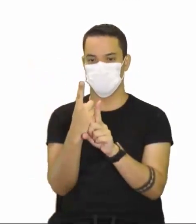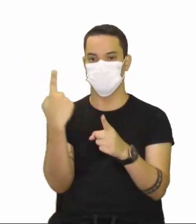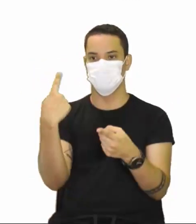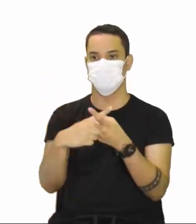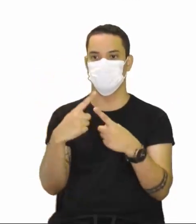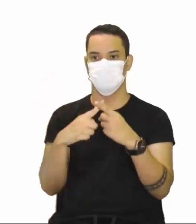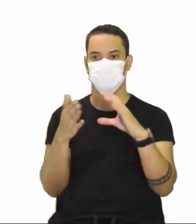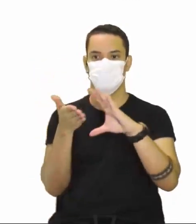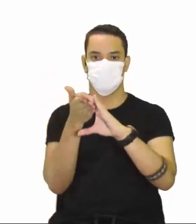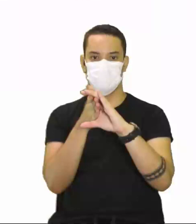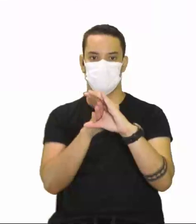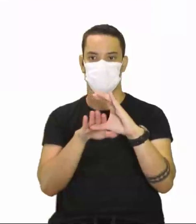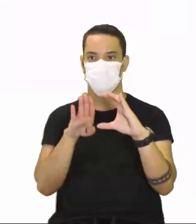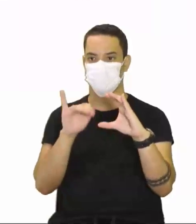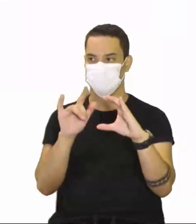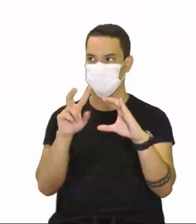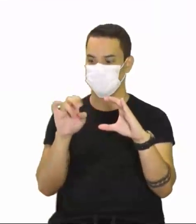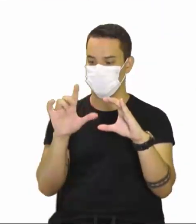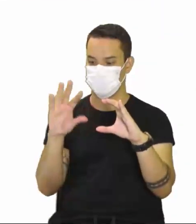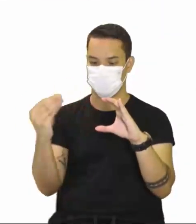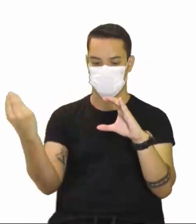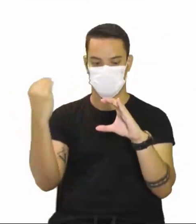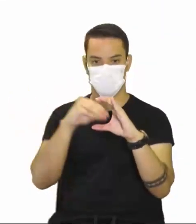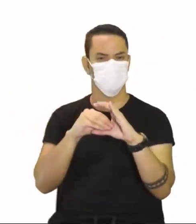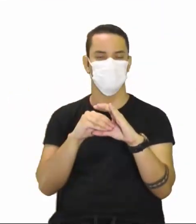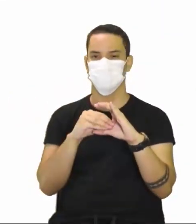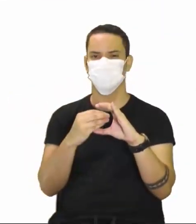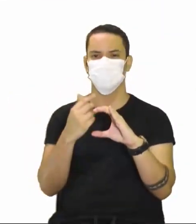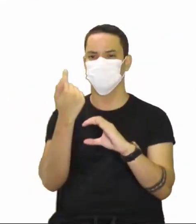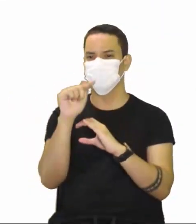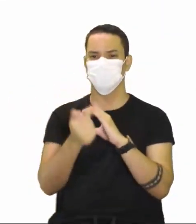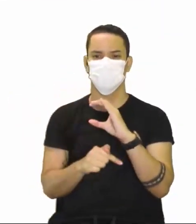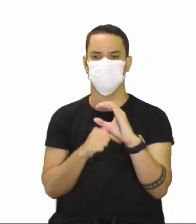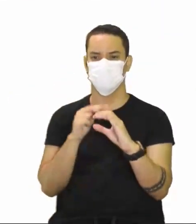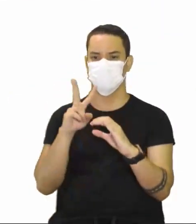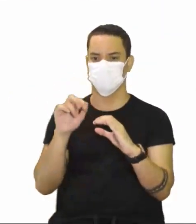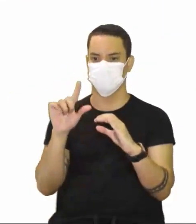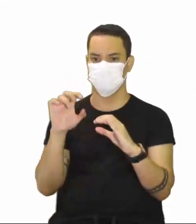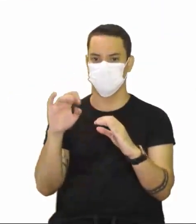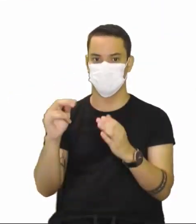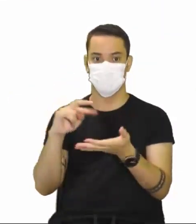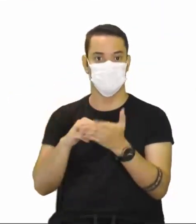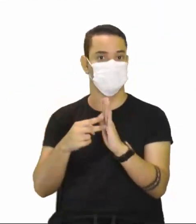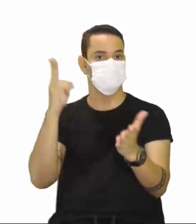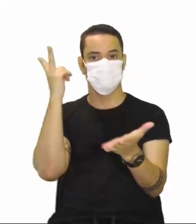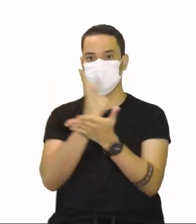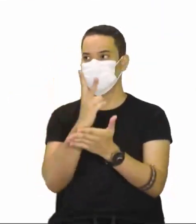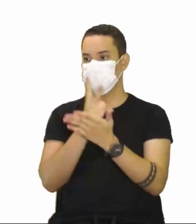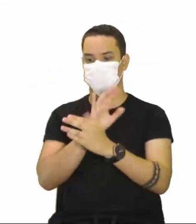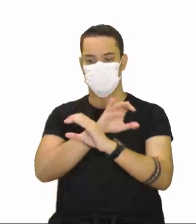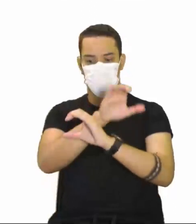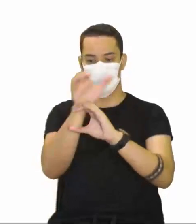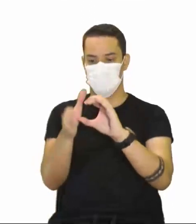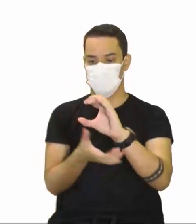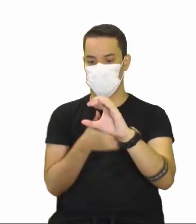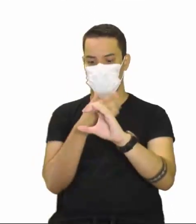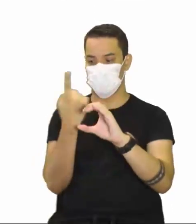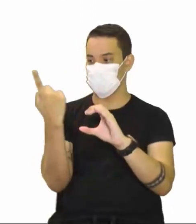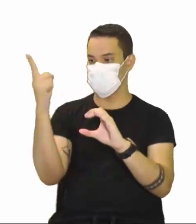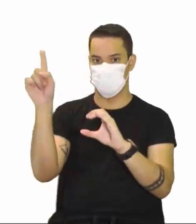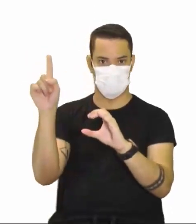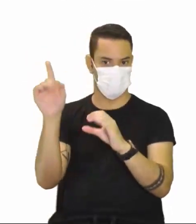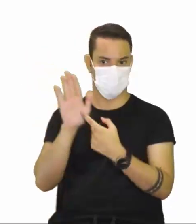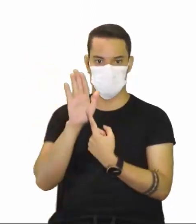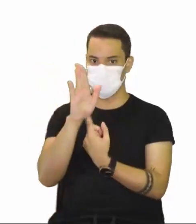na camada de valência dos átomos. Mas o que são camadas de valência? É a última camada, o último nível